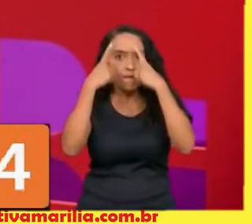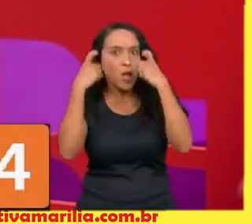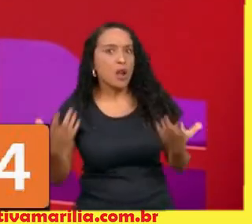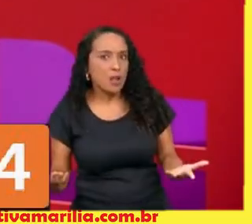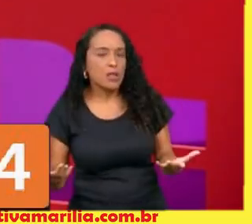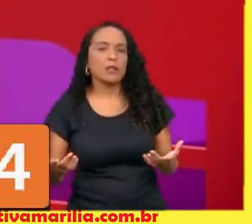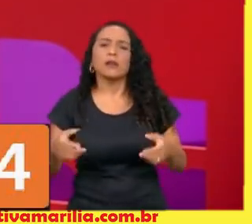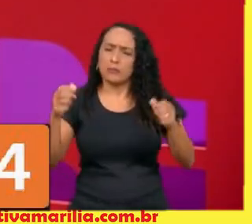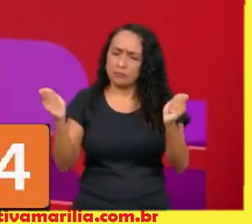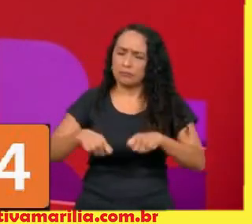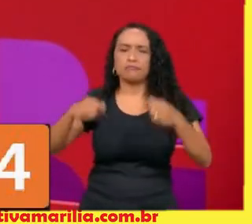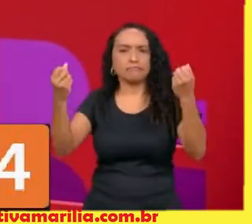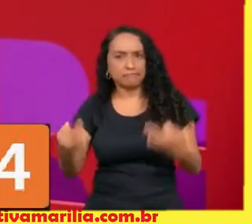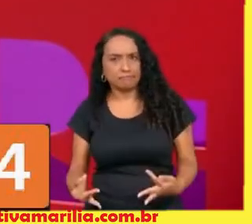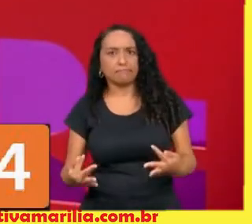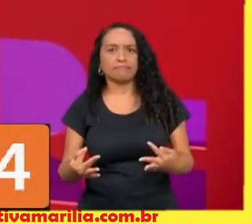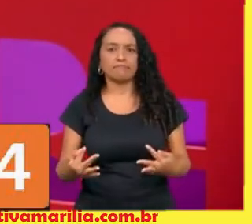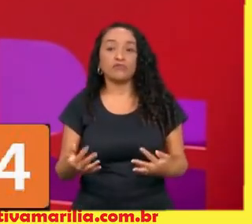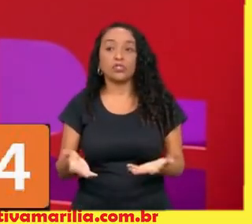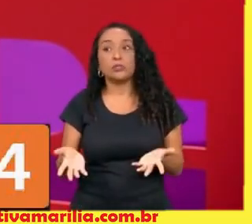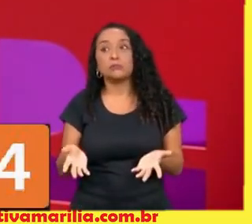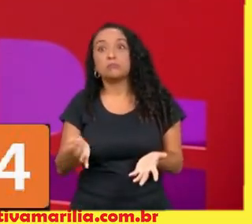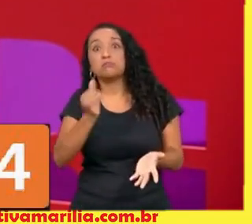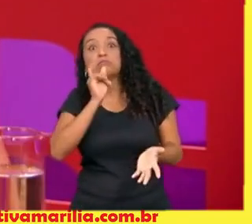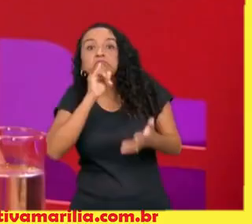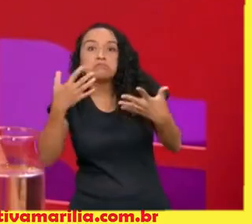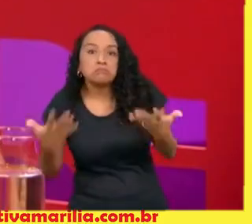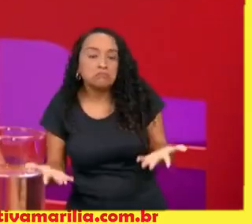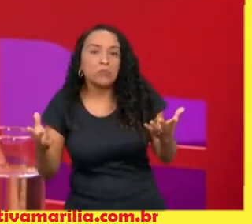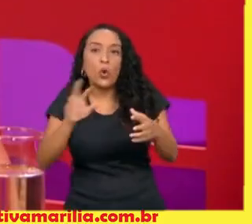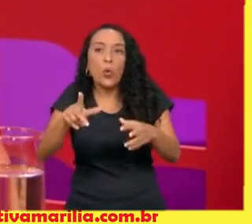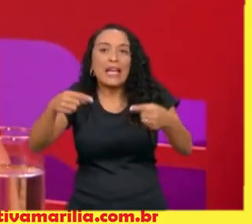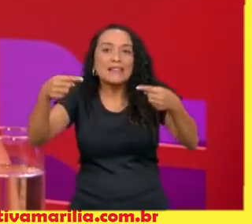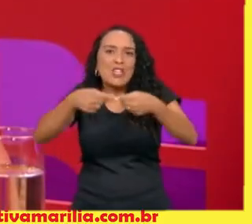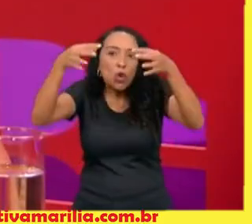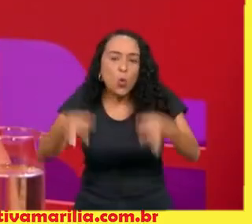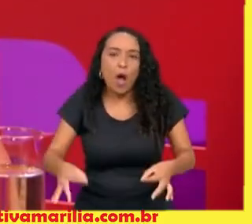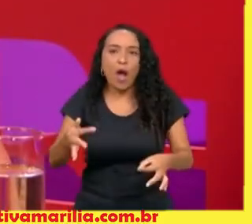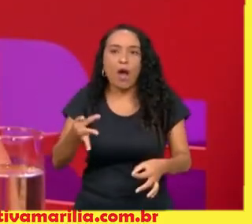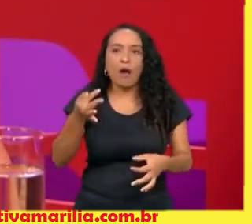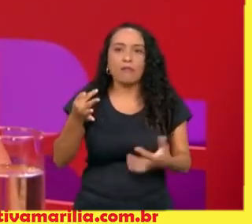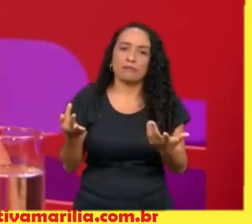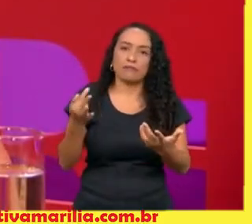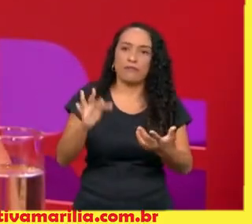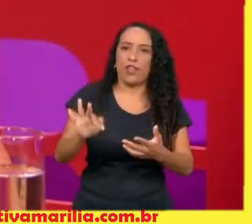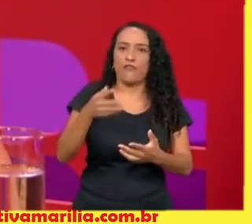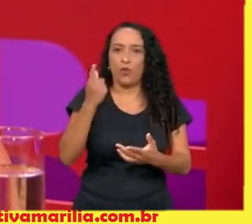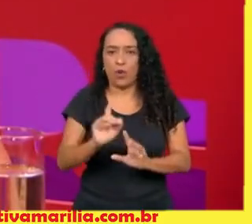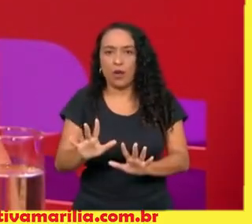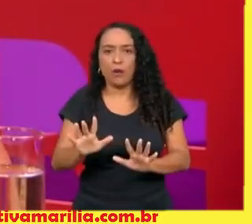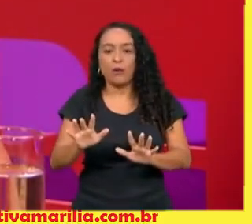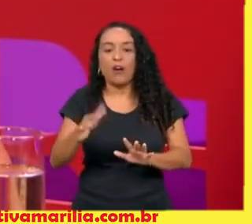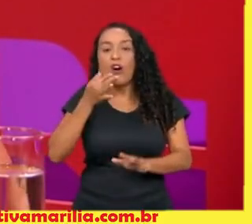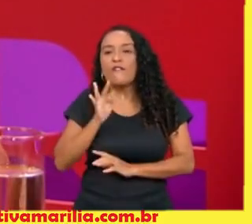dá para falar, dá para supor. Né? Não é exatamente o que o Freud diz, mas dá para supor. Porque o que o